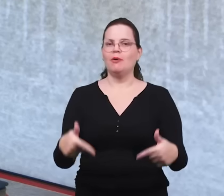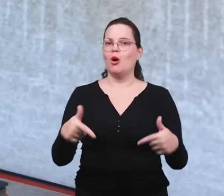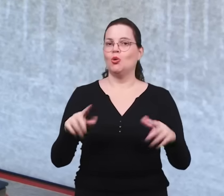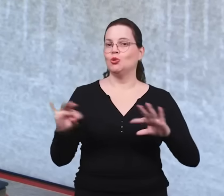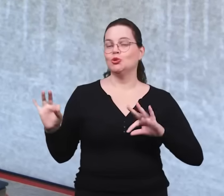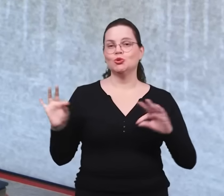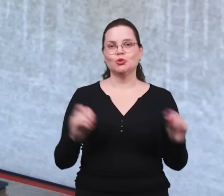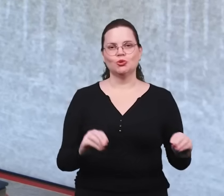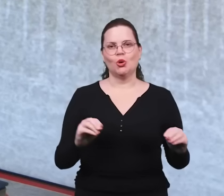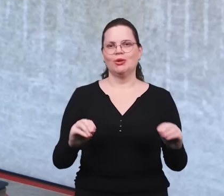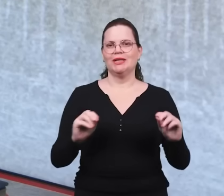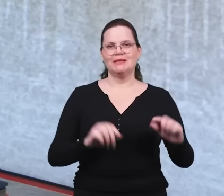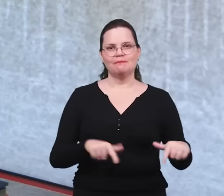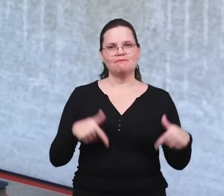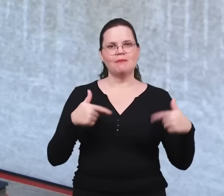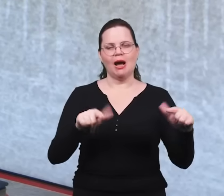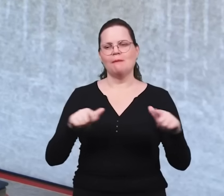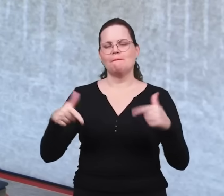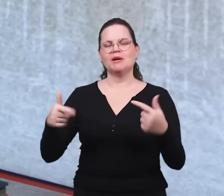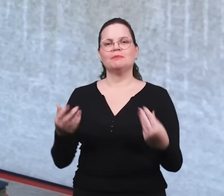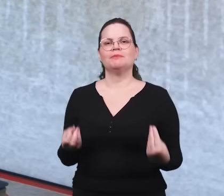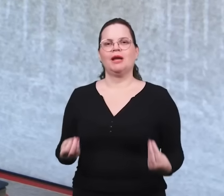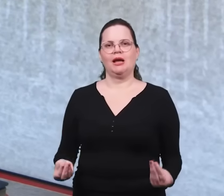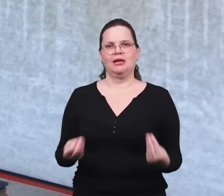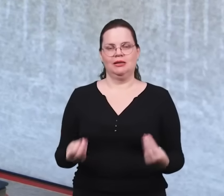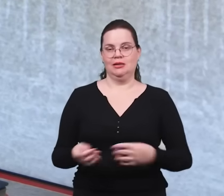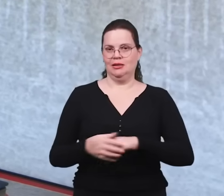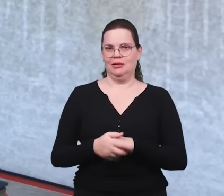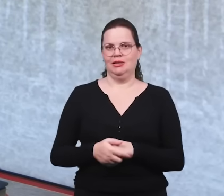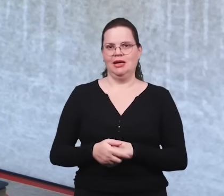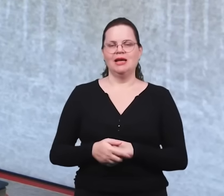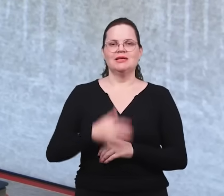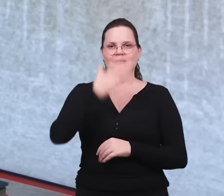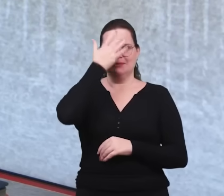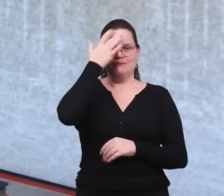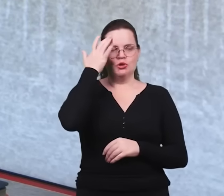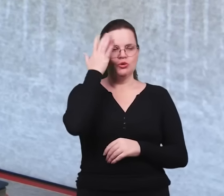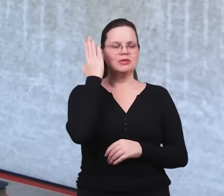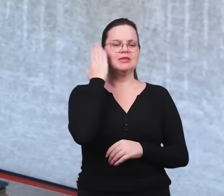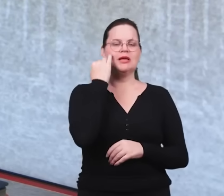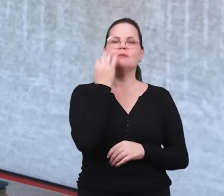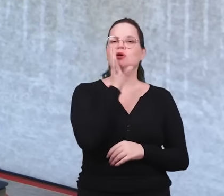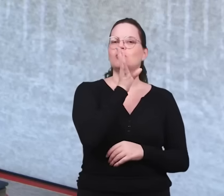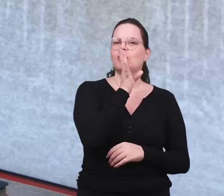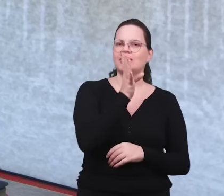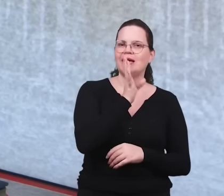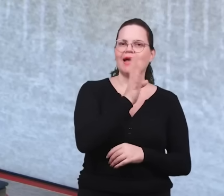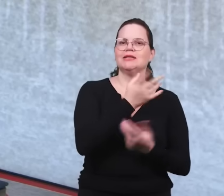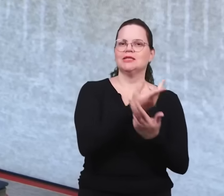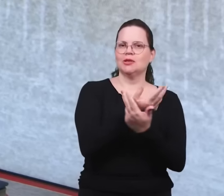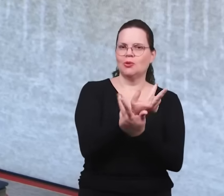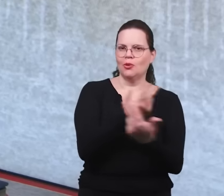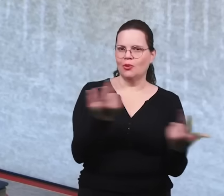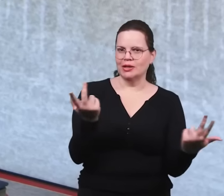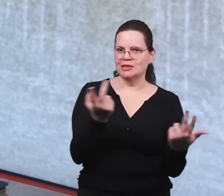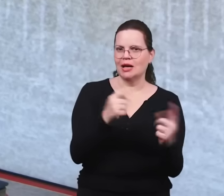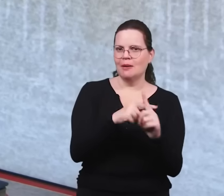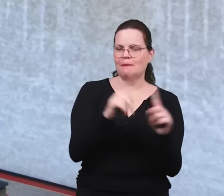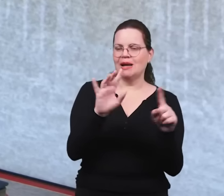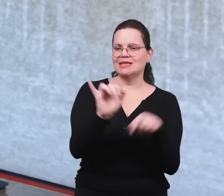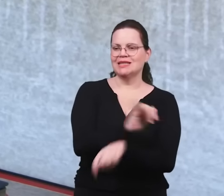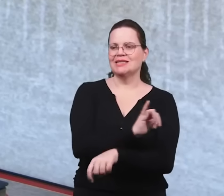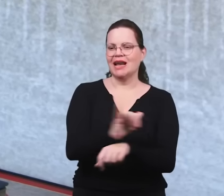como objetivo usar aquilo que é conhecido para ensinar o que é desconhecido